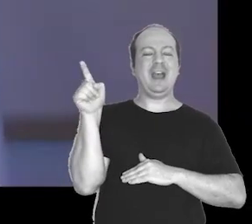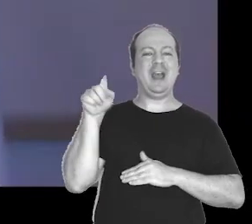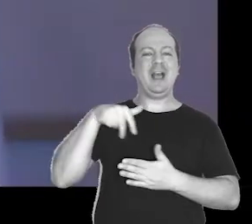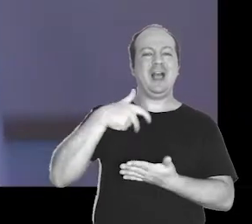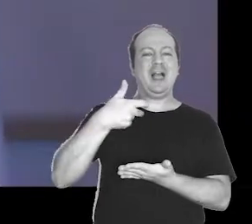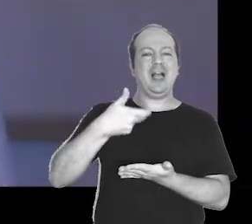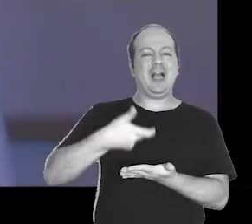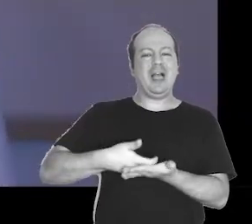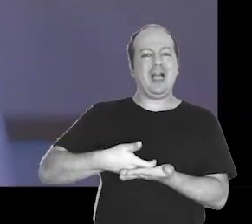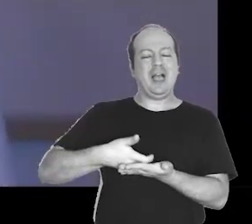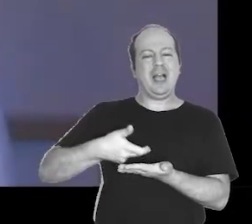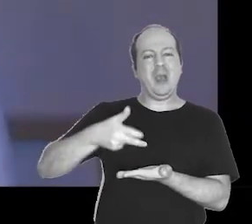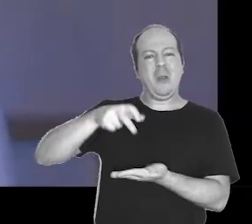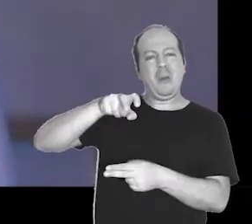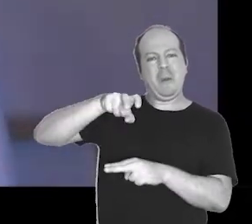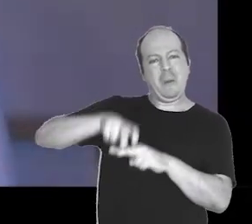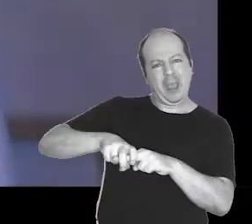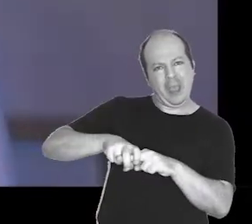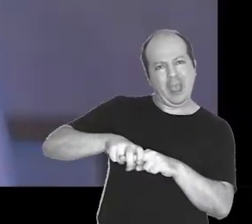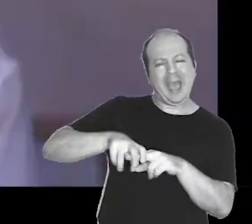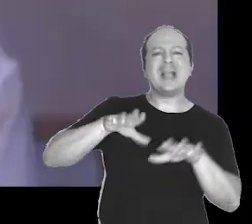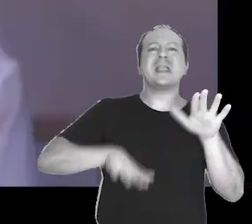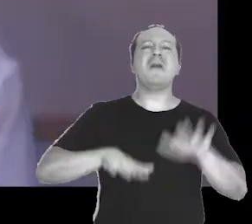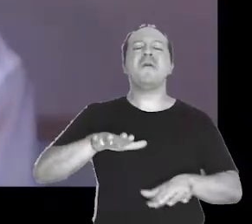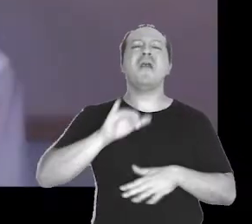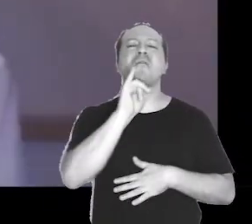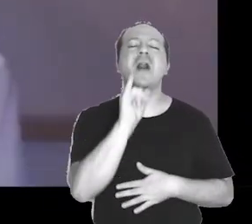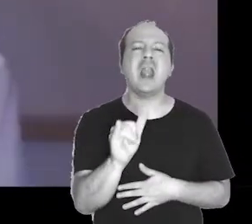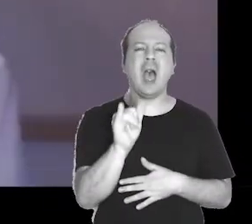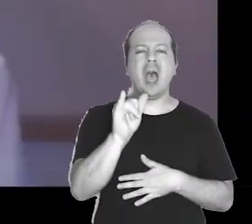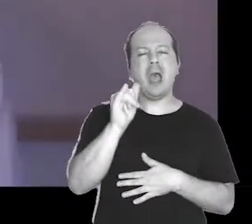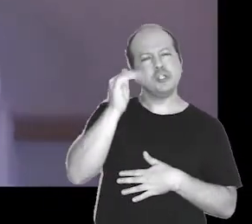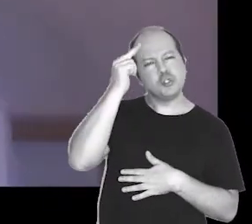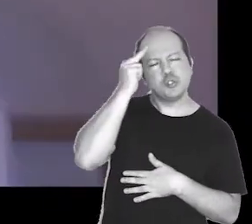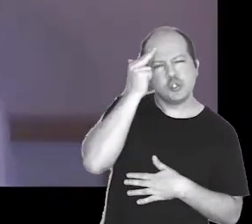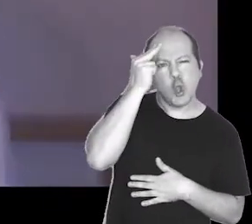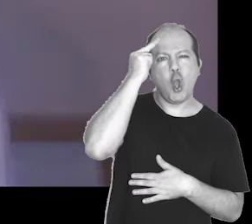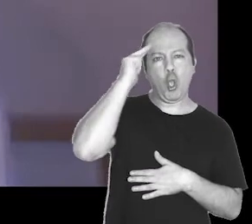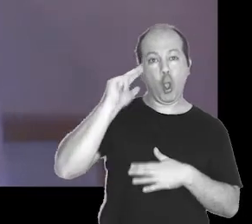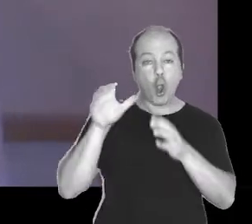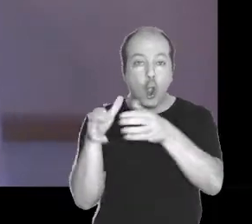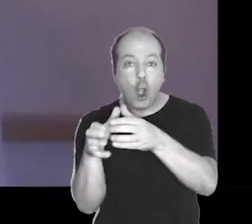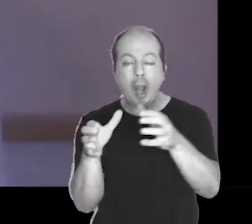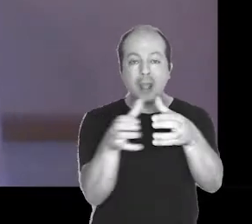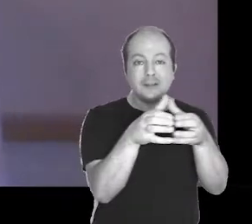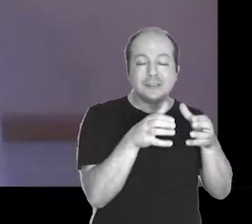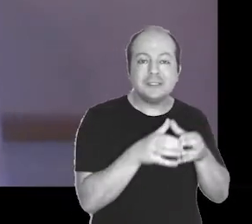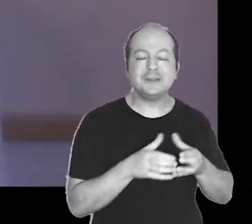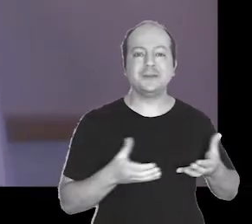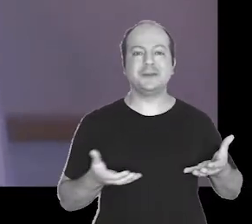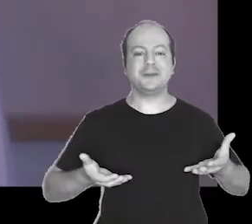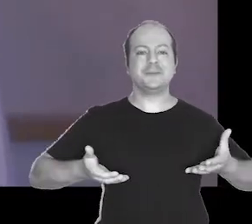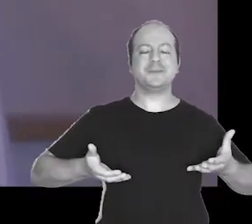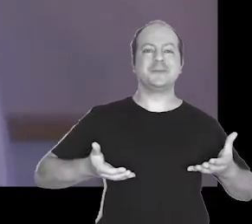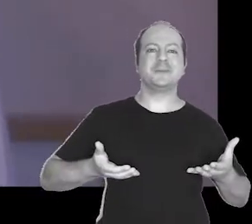Talvez tudo que eu vos direi nesse nosso sonho coletivo